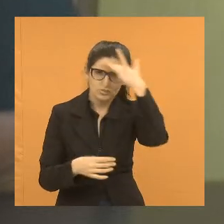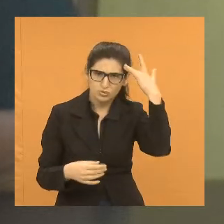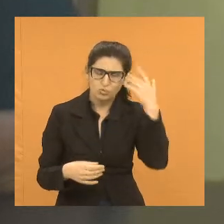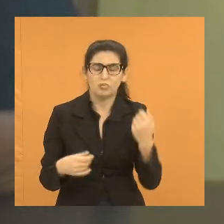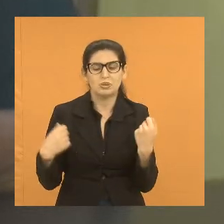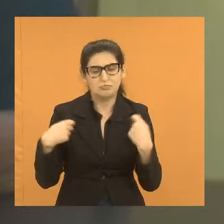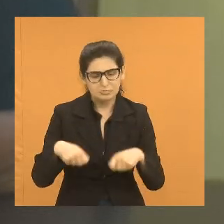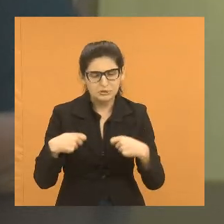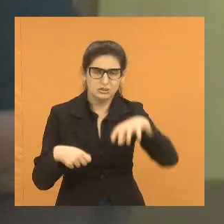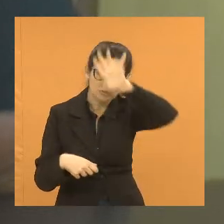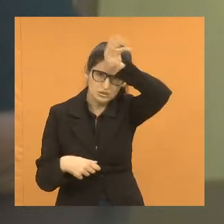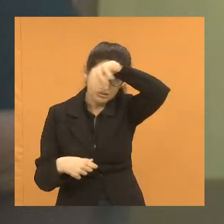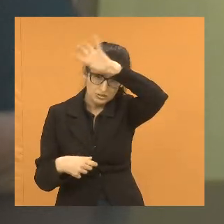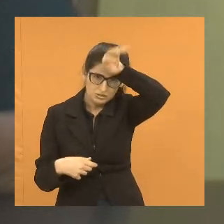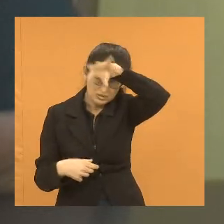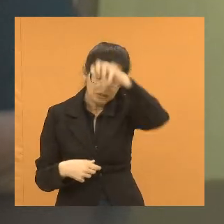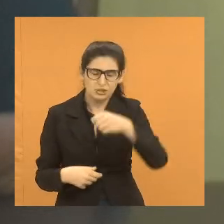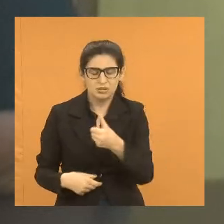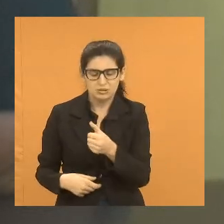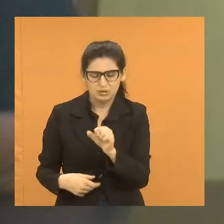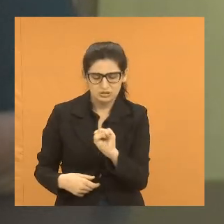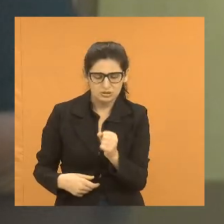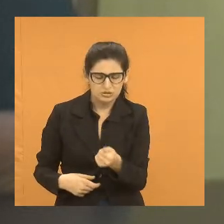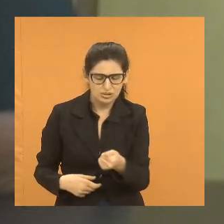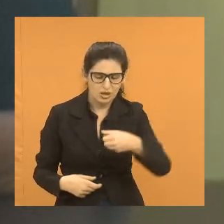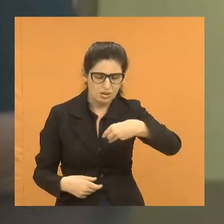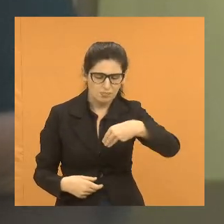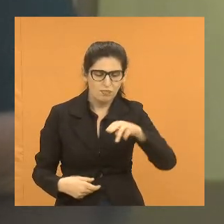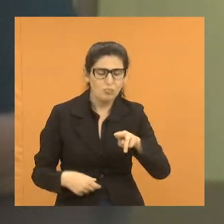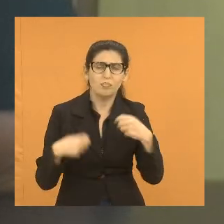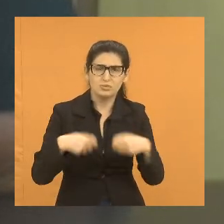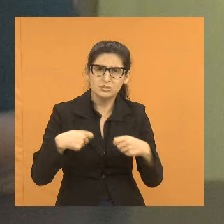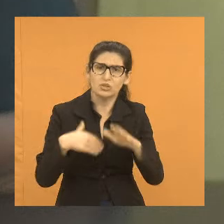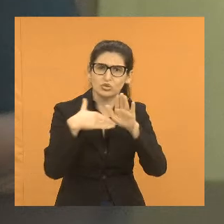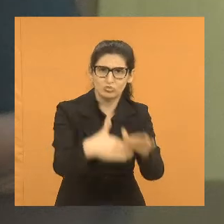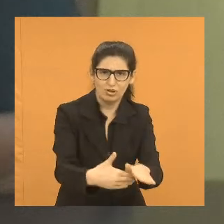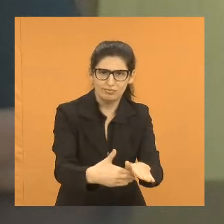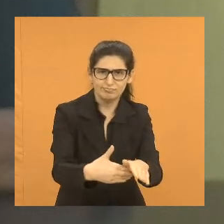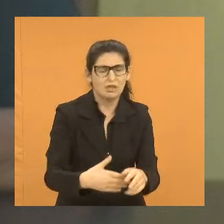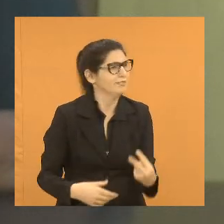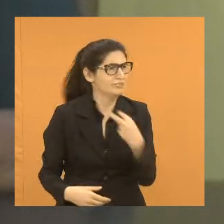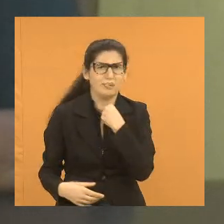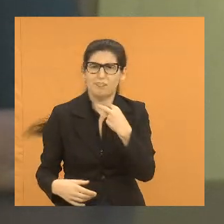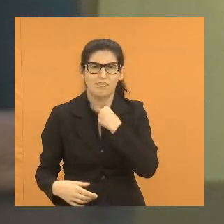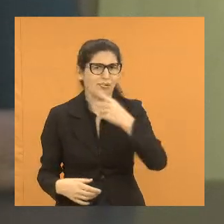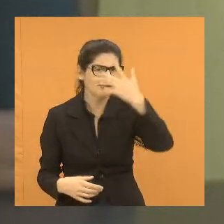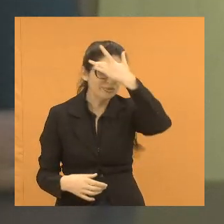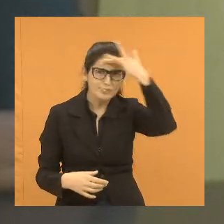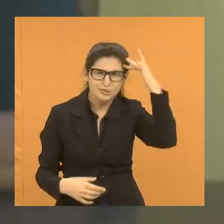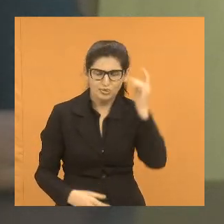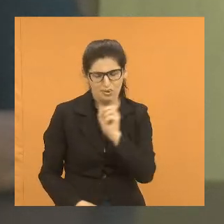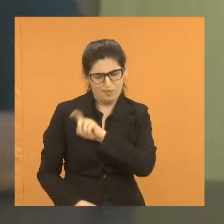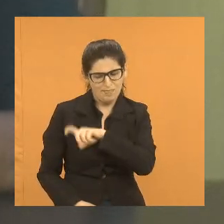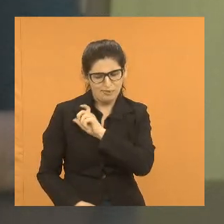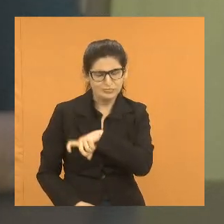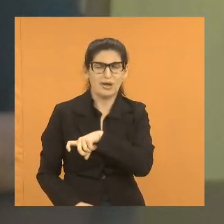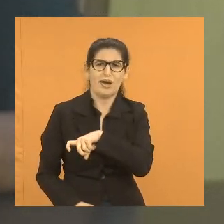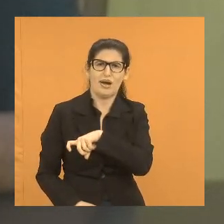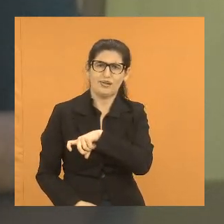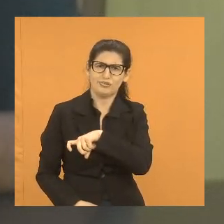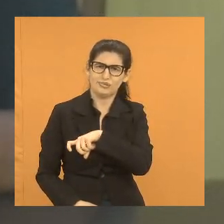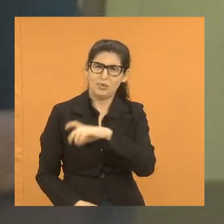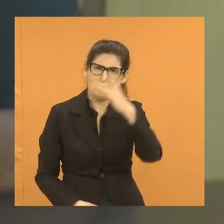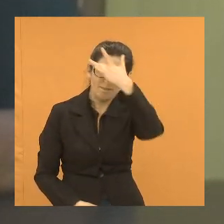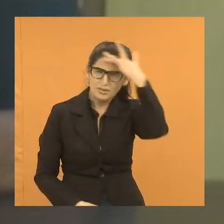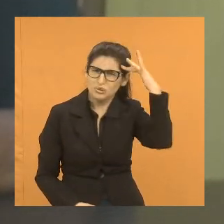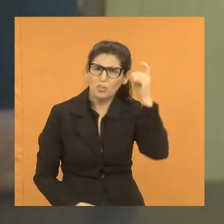auxílio do SAMU. Agora, as pessoas brincando com saúde, brincando com a vida das pessoas. Então, eu não sei como que nós vamos fazer isso, mas eu